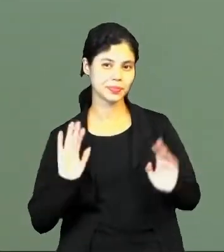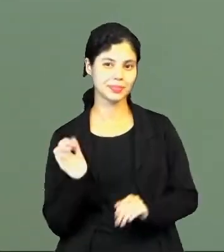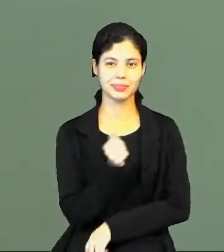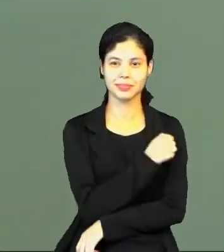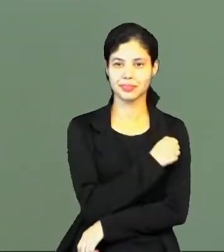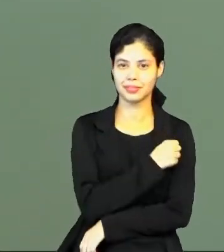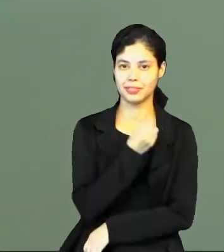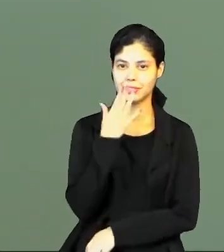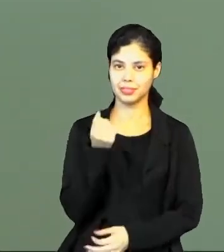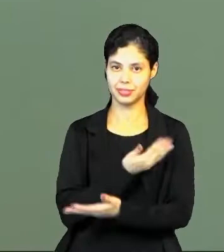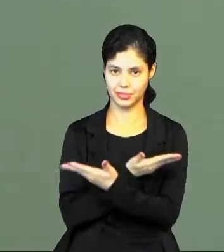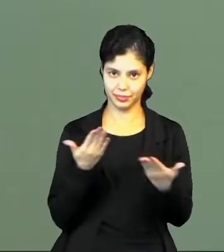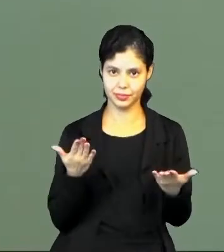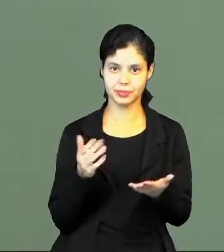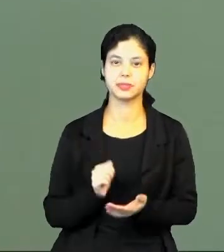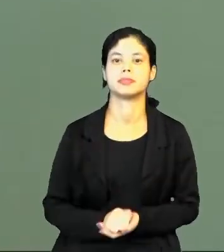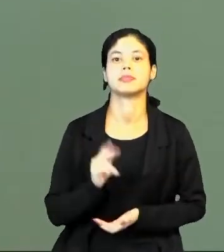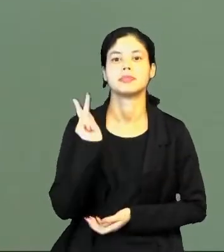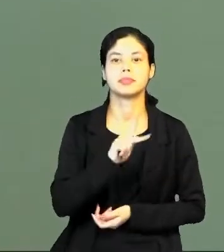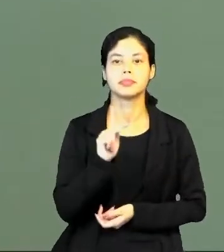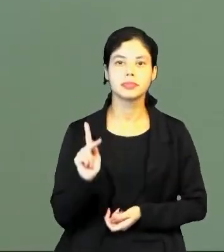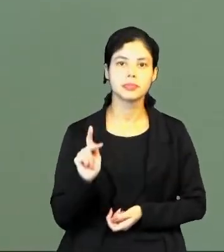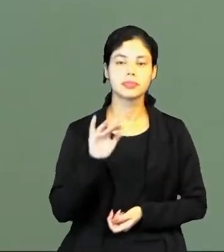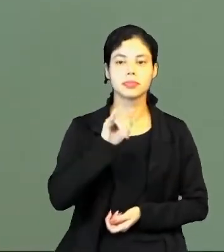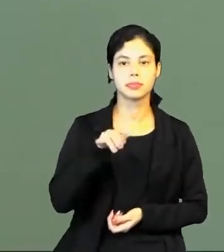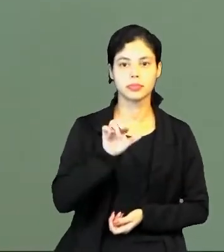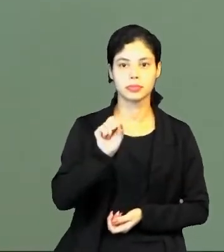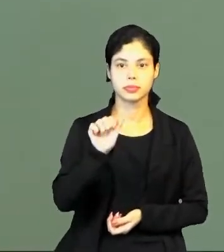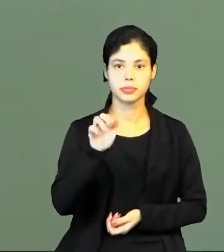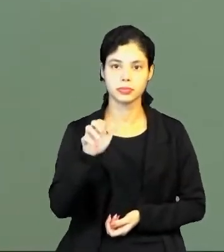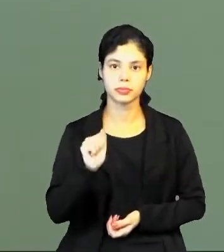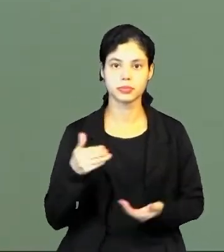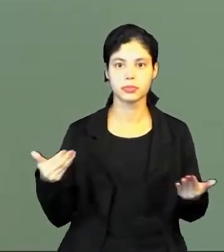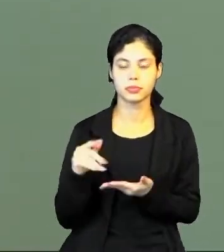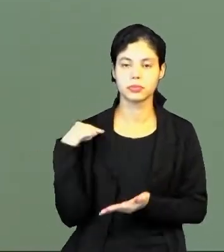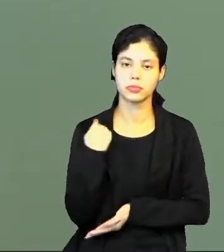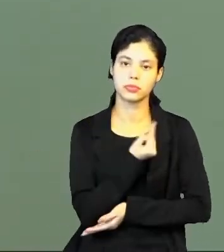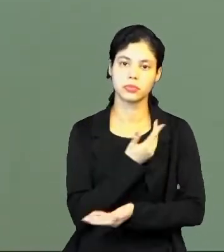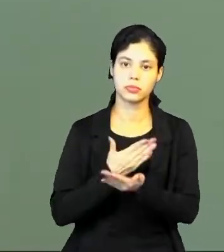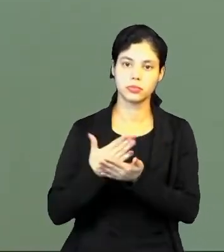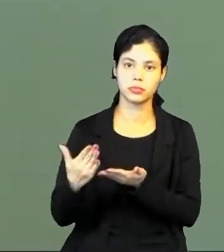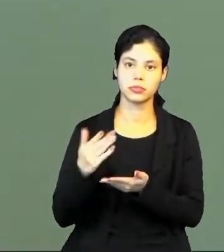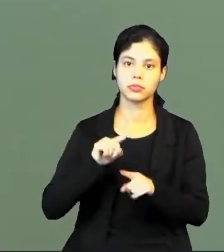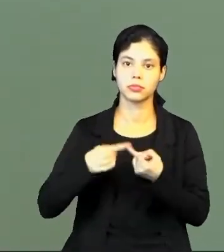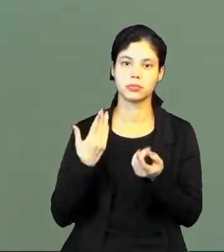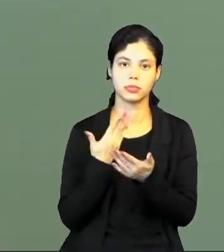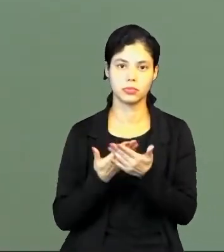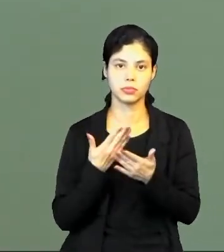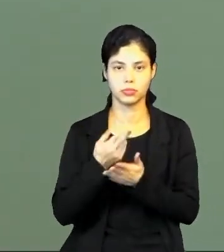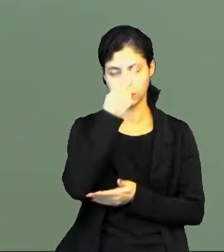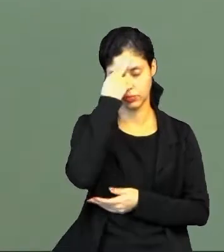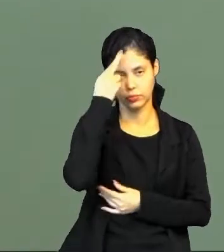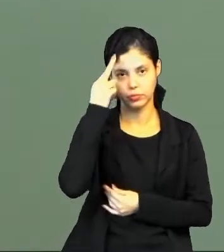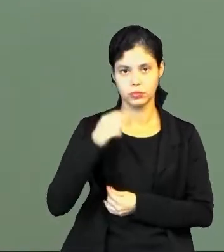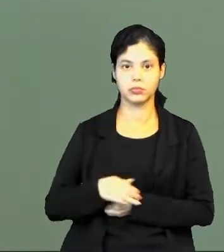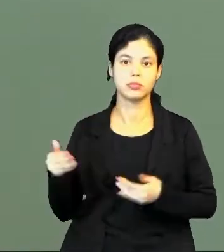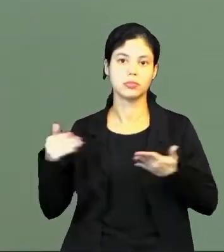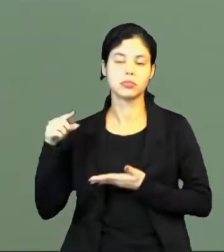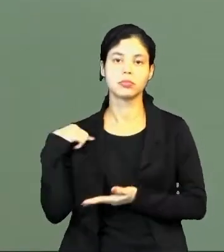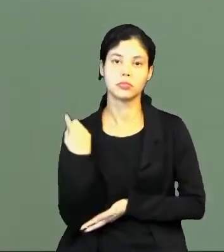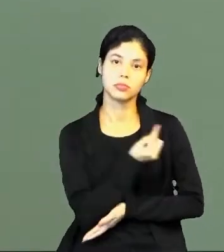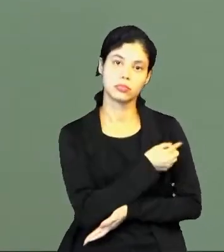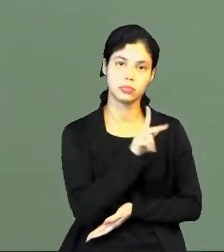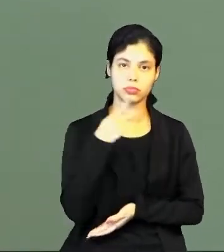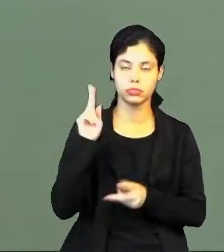Olá, querido aluno, tudo bem com vocês? Eu sou a professora Jéssica Batista e agora nós daremos início a mais uma aula de História. Hoje